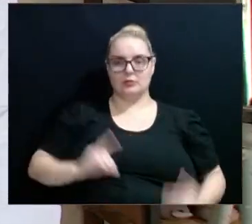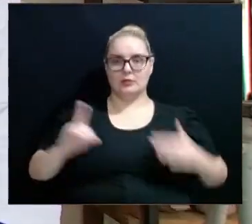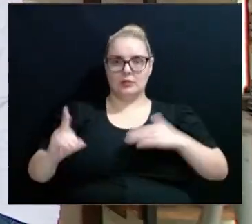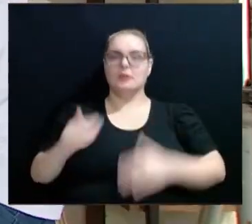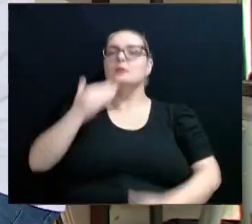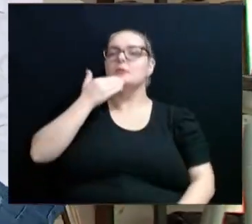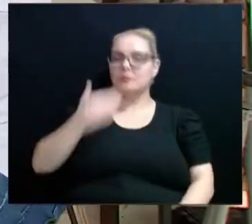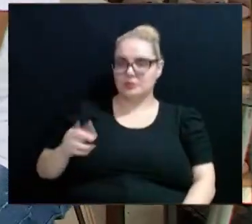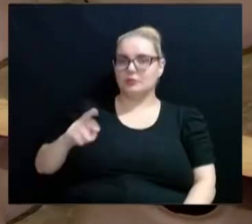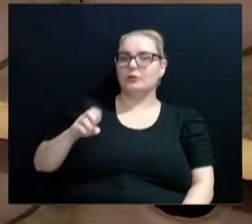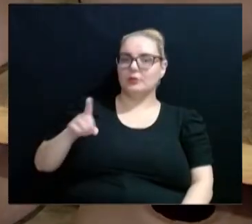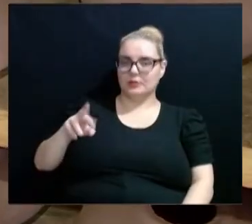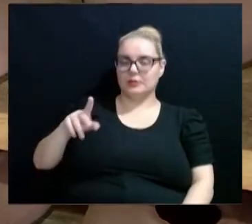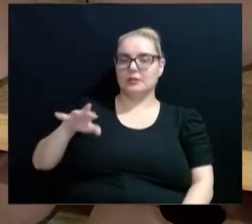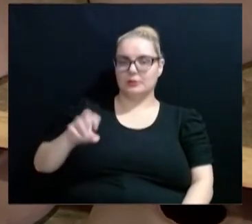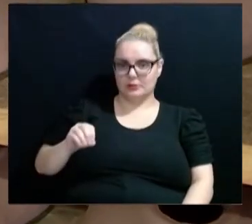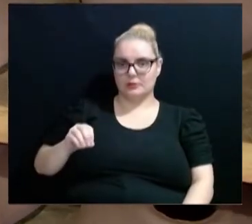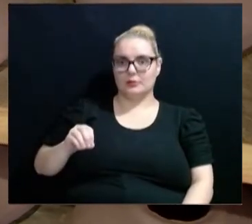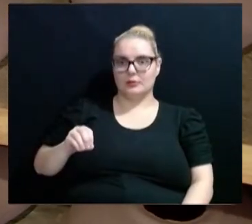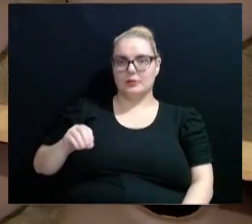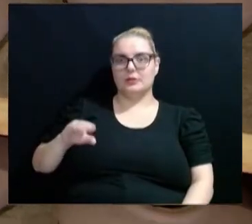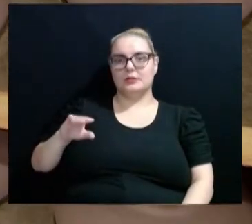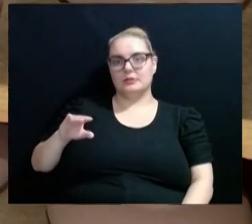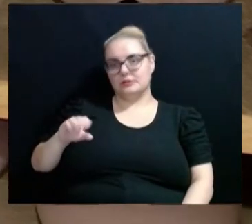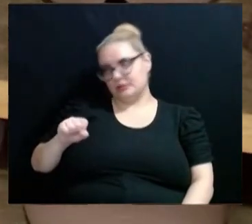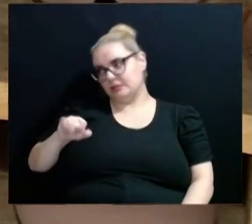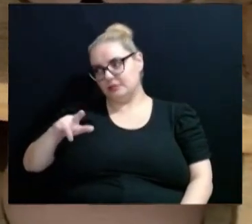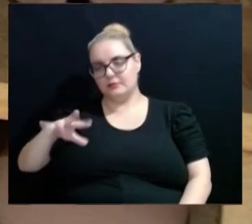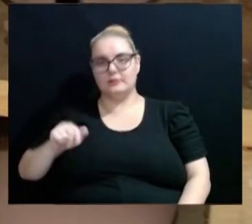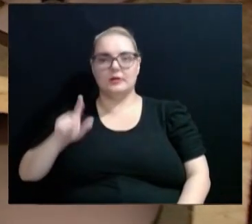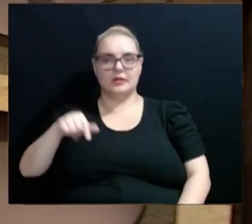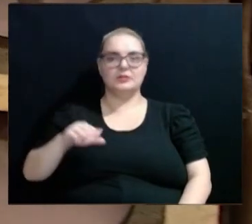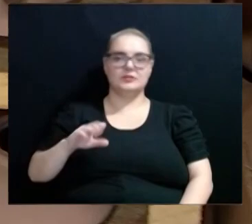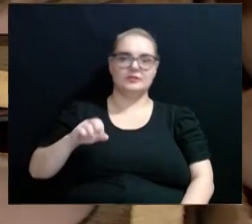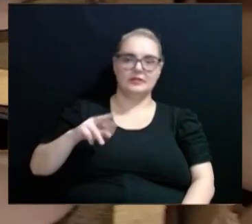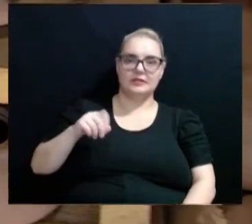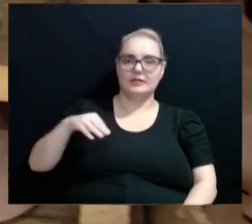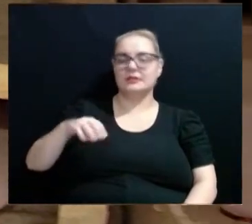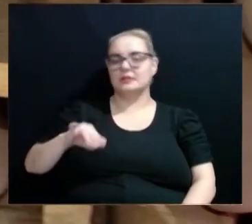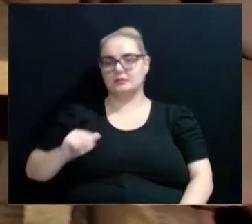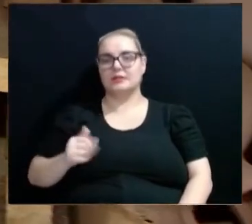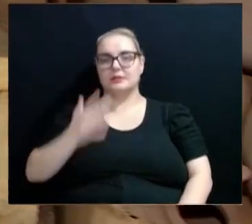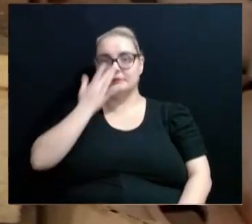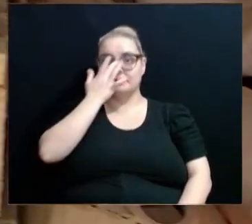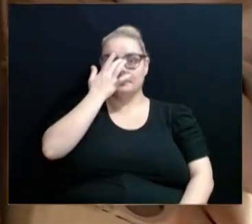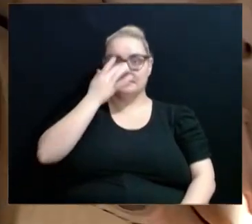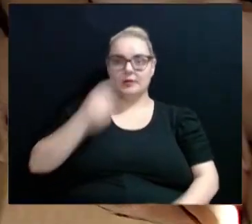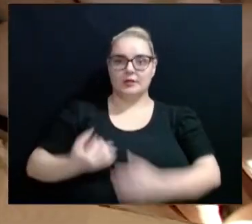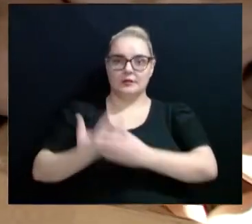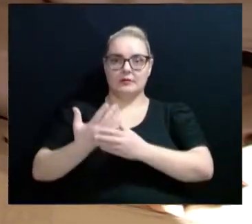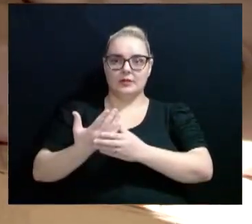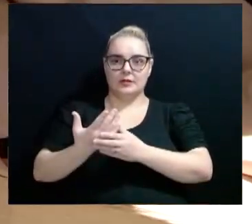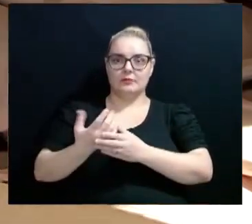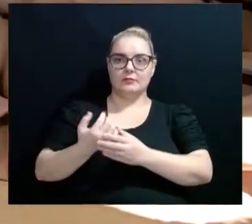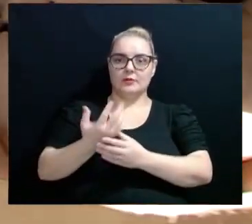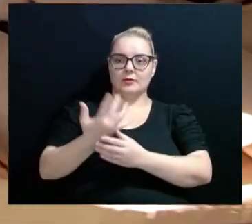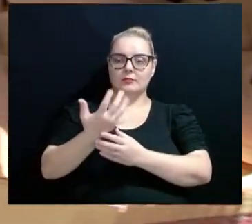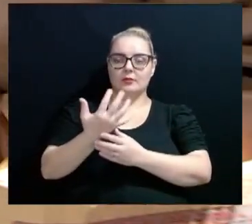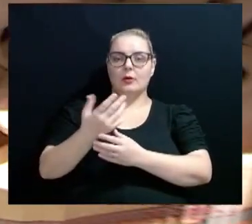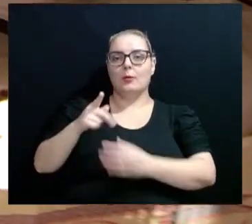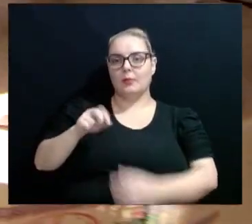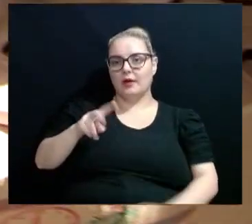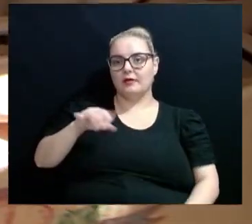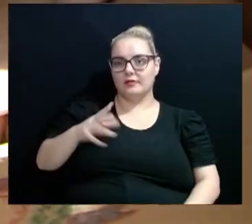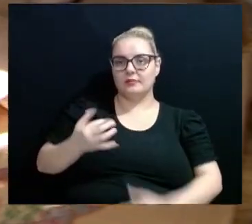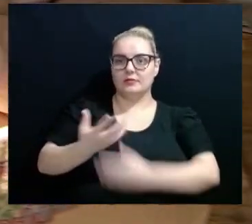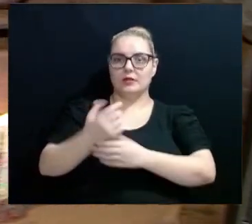Cristo. Sim, Ela é uma encomenda do Rodrigo Silva. E a lâmpada ela é funcional, de cerâmica. Então você vai